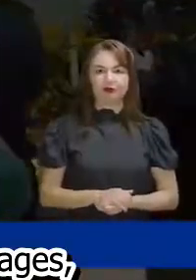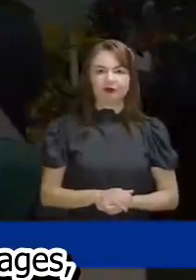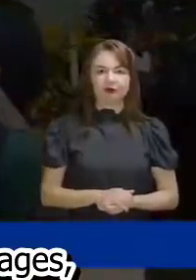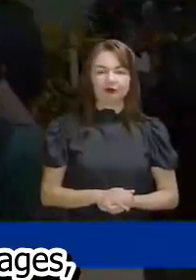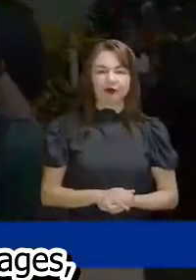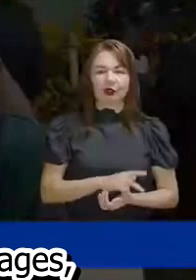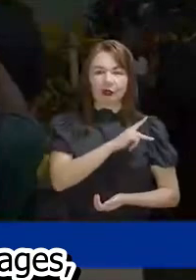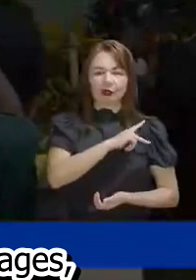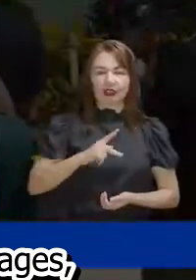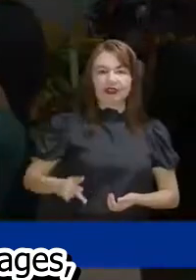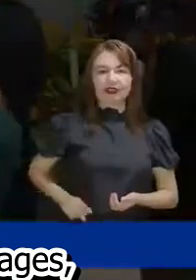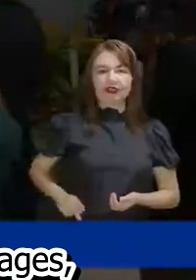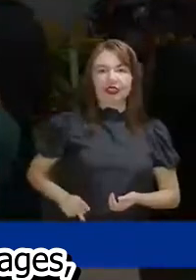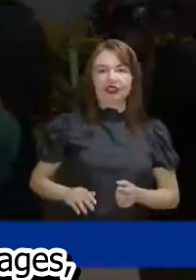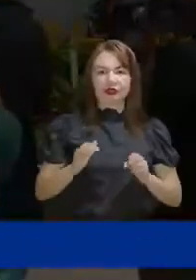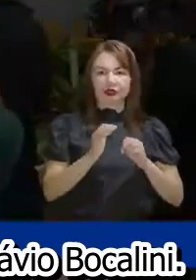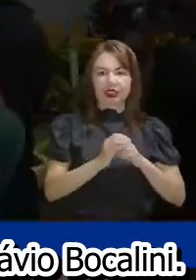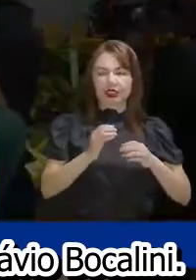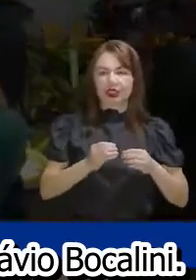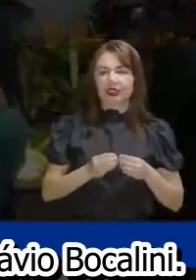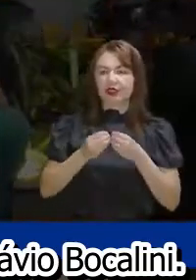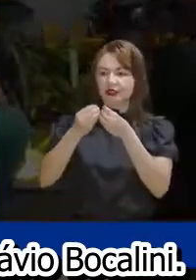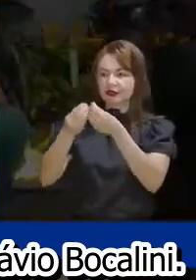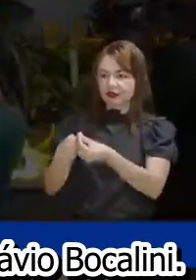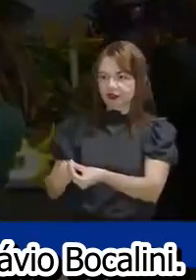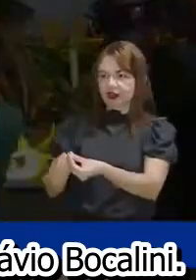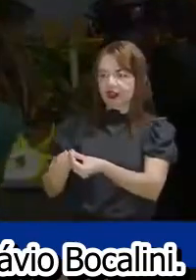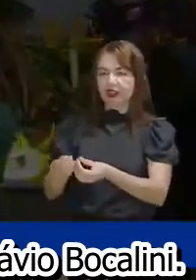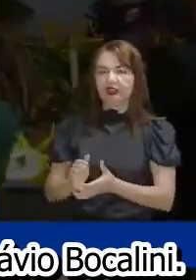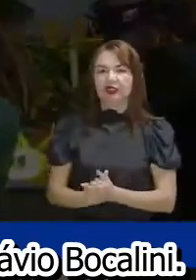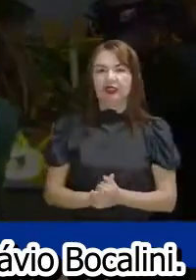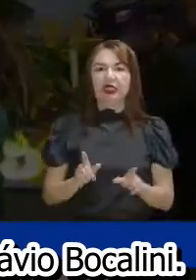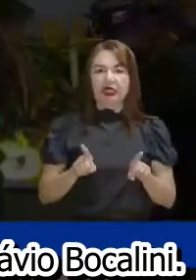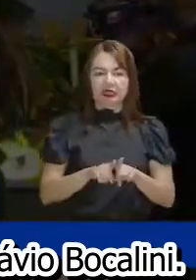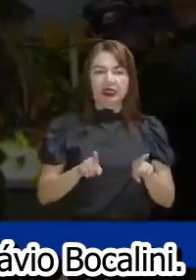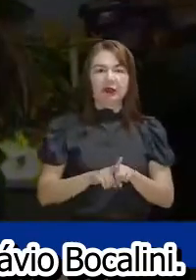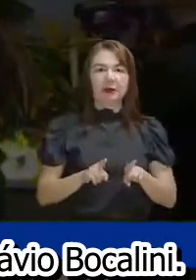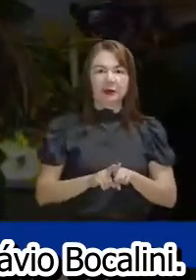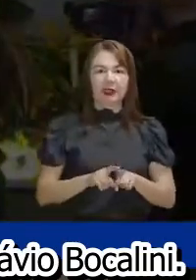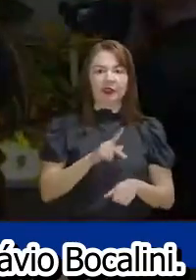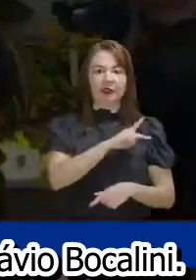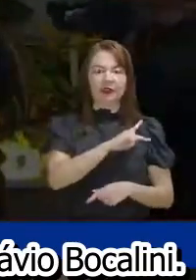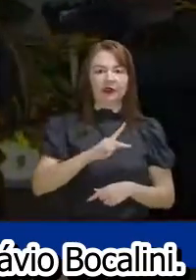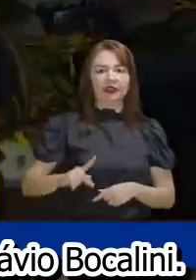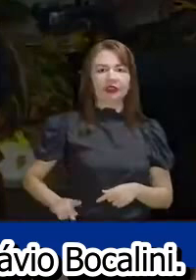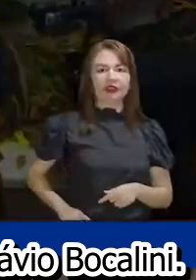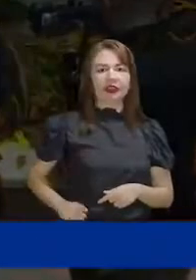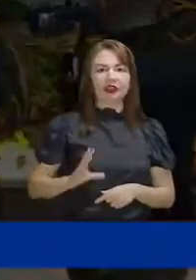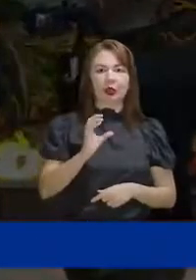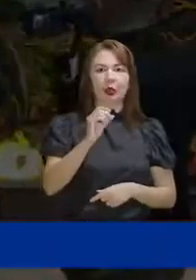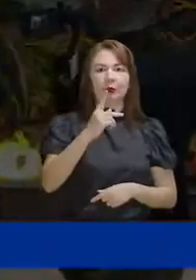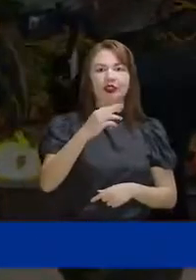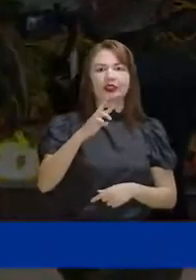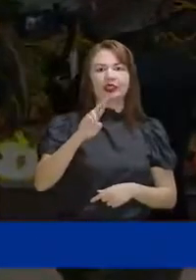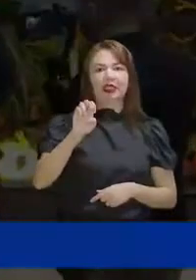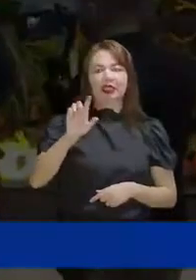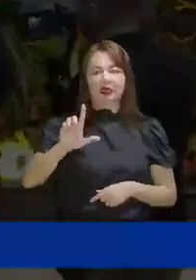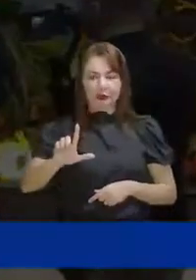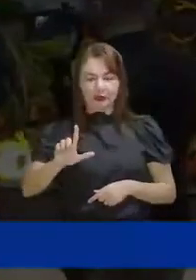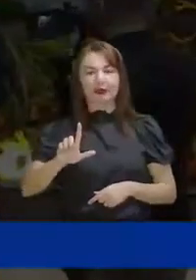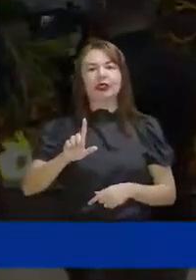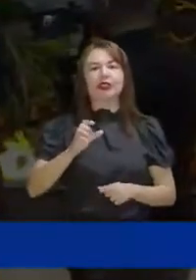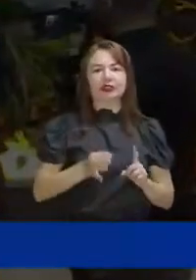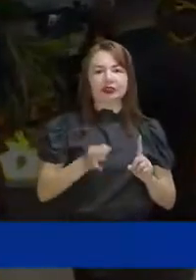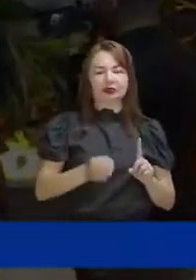do TRE, desembargador João Lages, assim como do presidente do COPITREL, desembargador Otávio Bocalini. Todos